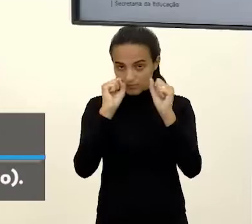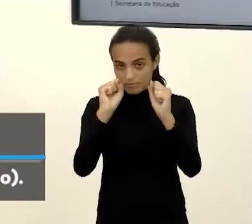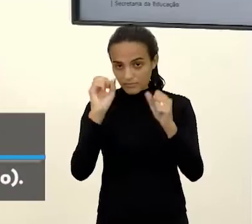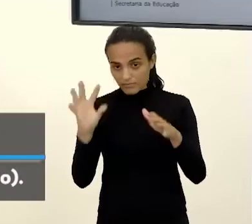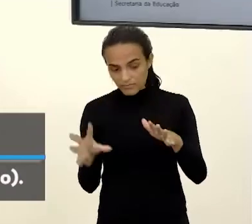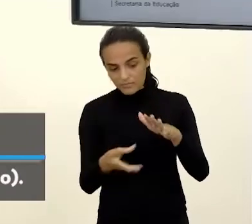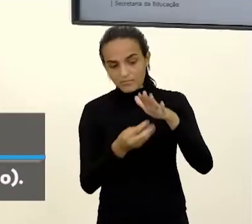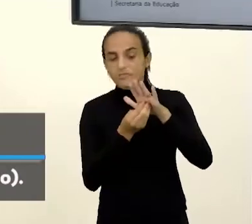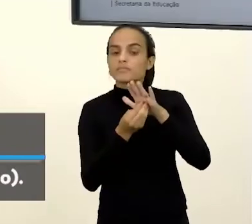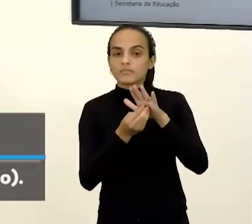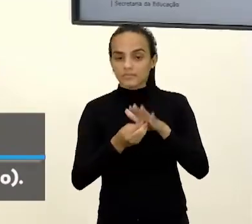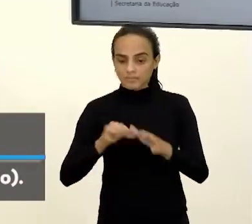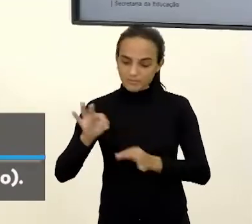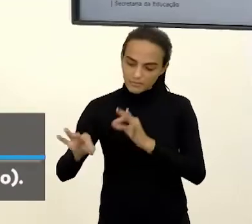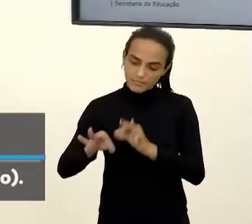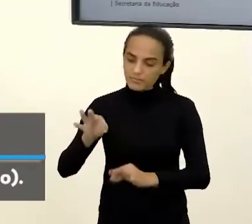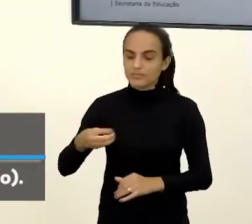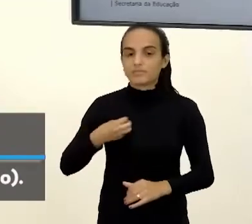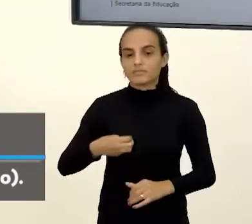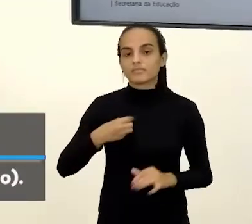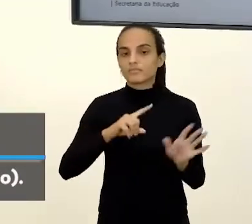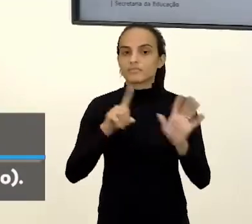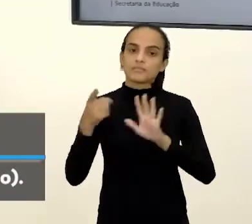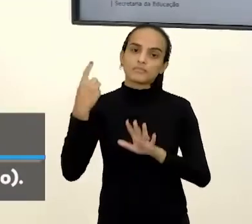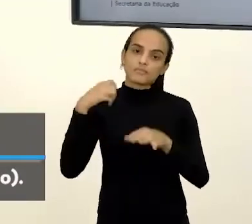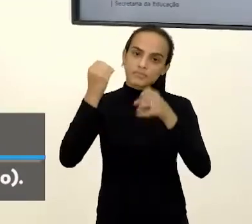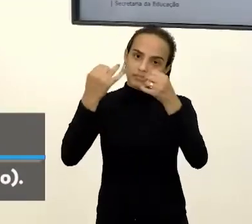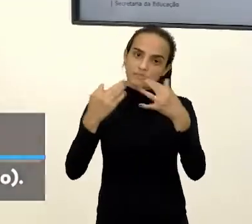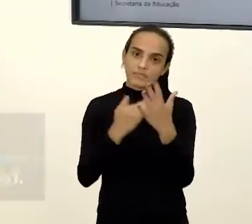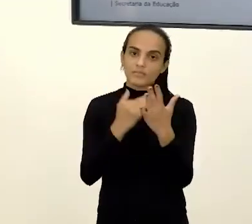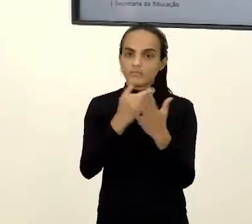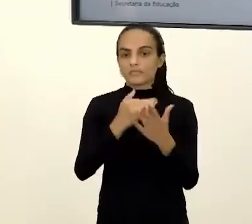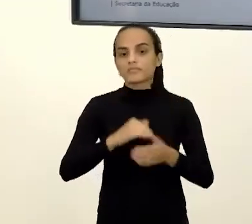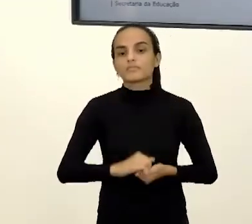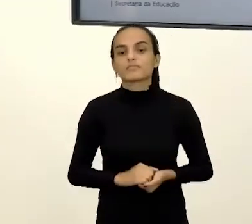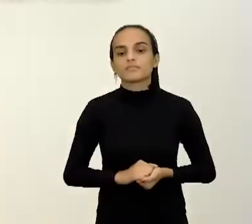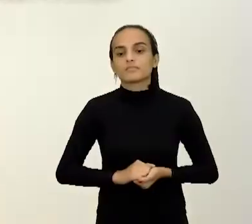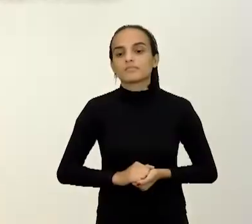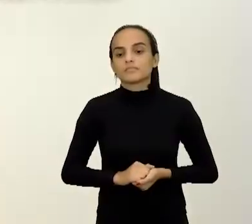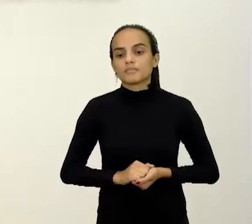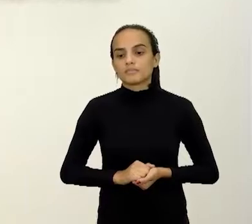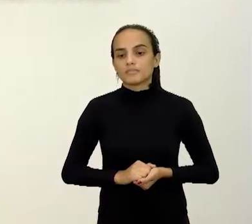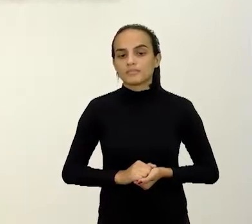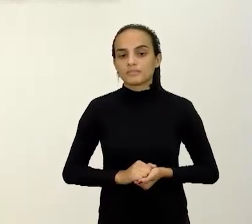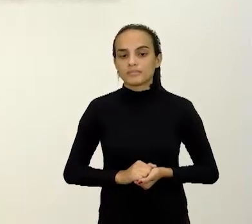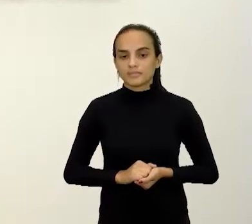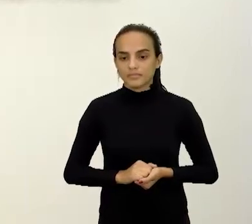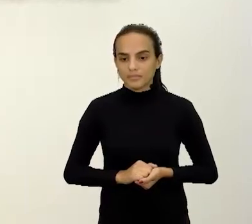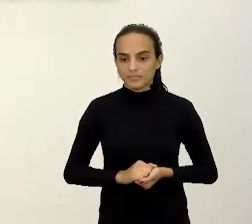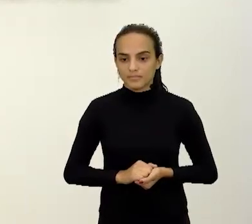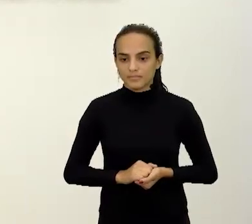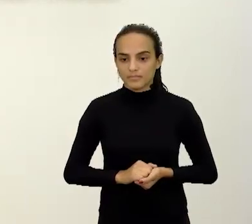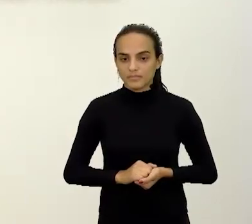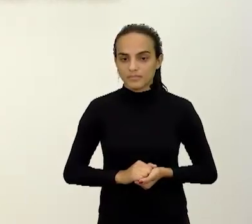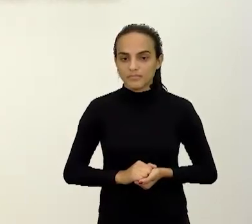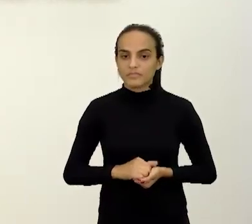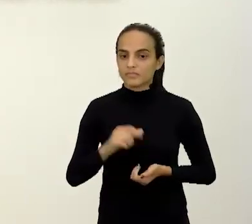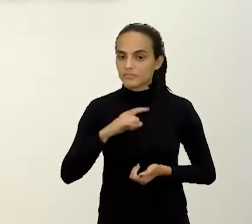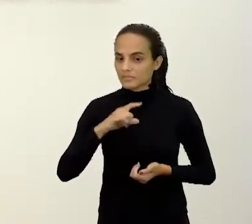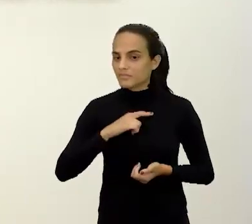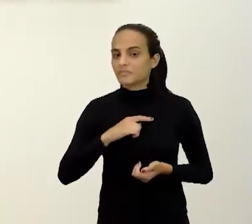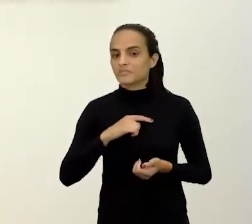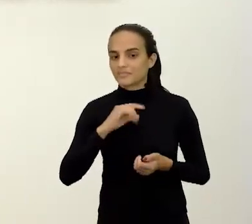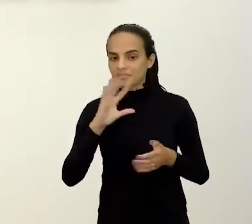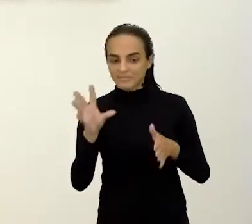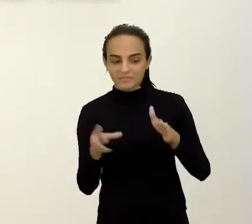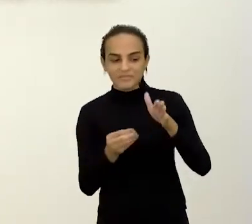vida da semana passada, que justamente eles vão explicar certinho como é o preenchimento. Deveria ter uma aula de como acessar o